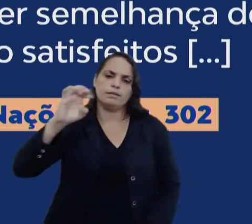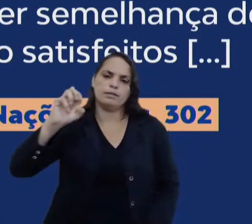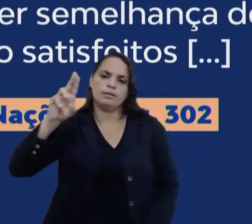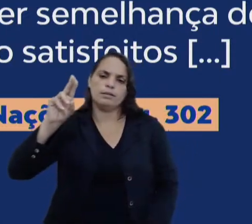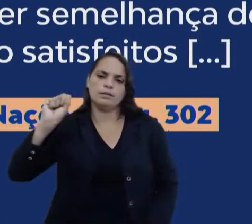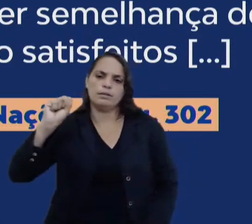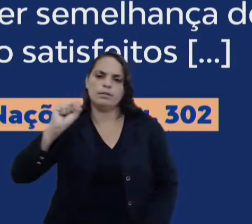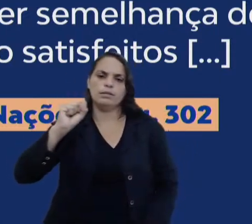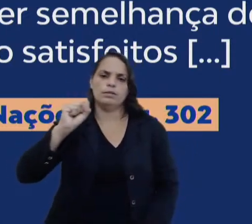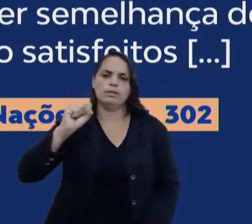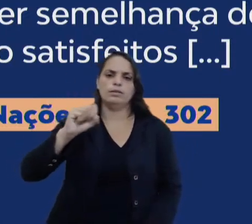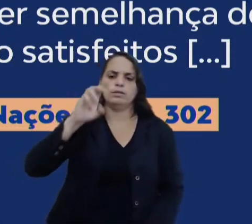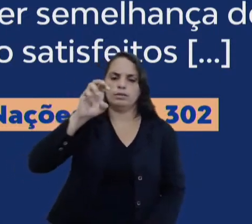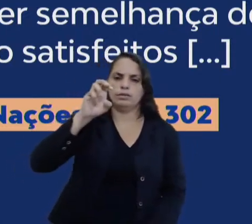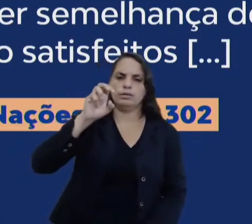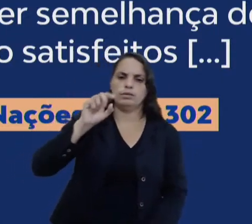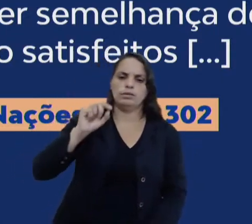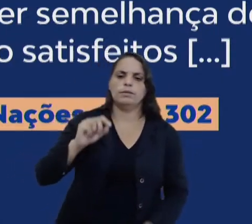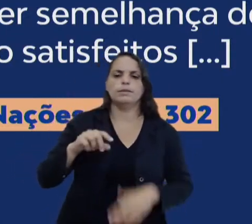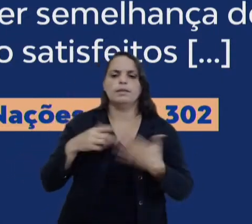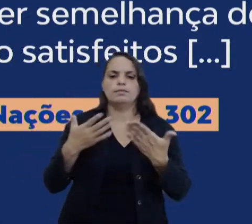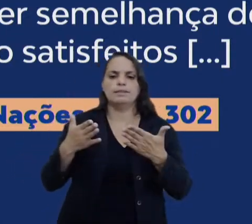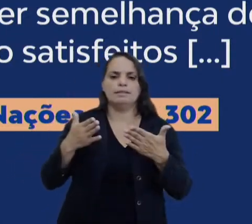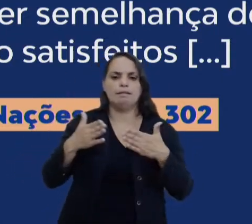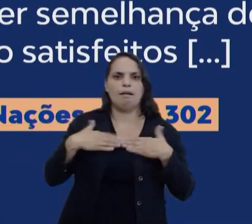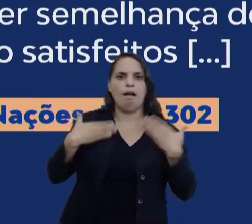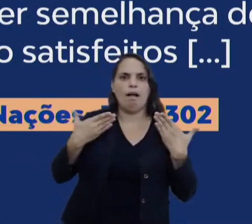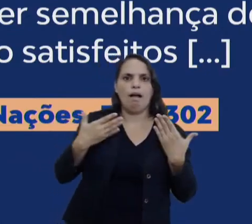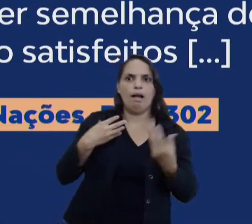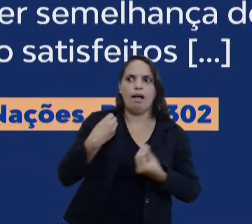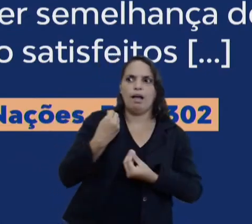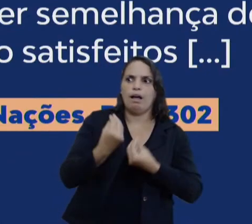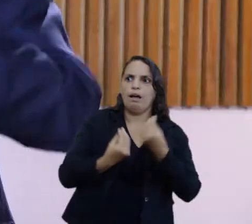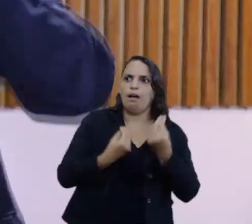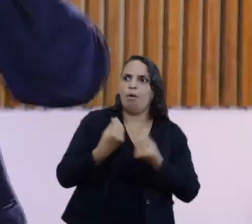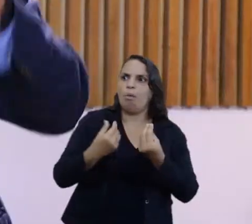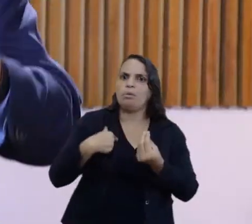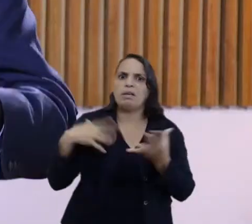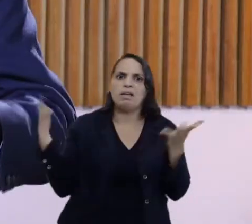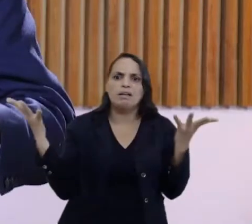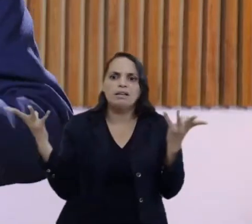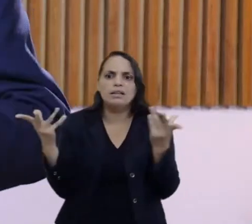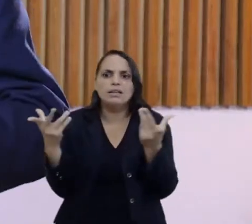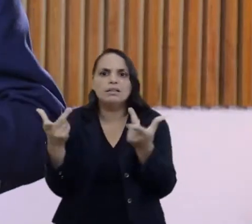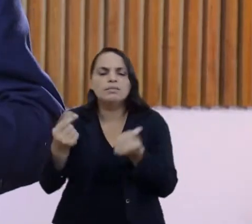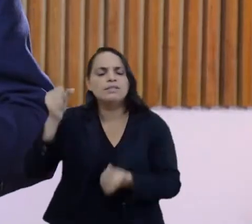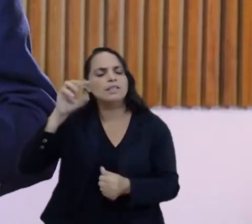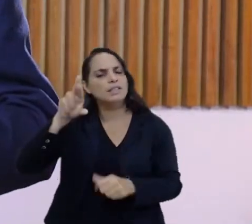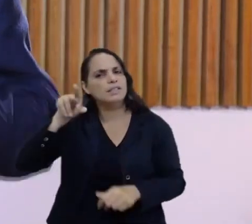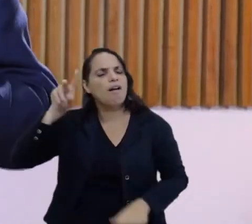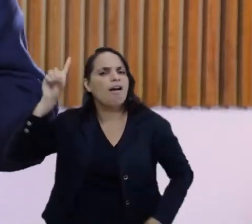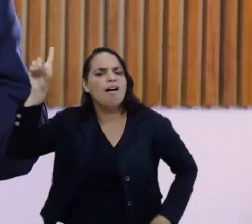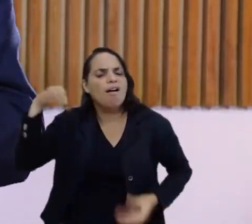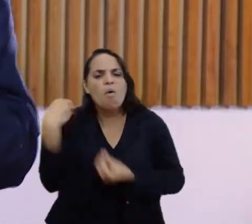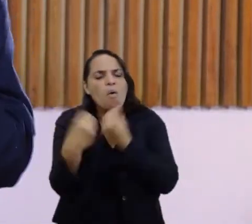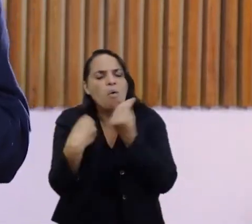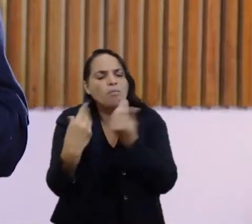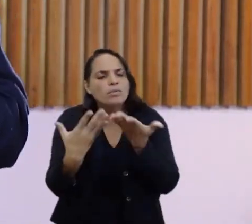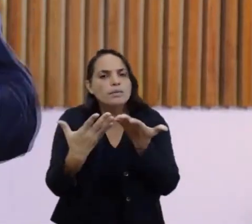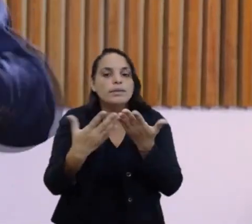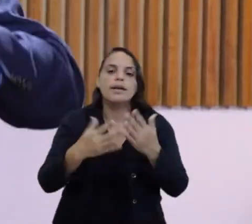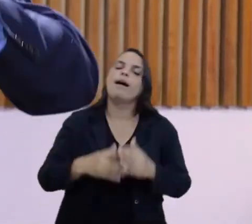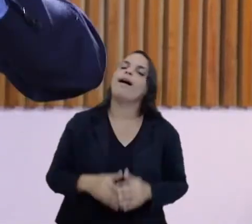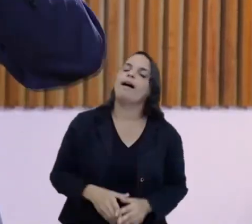Celestial, muita gente se assusta. Como que eu posso ser perfeito como Deus é perfeito? É claro que ali não está falando